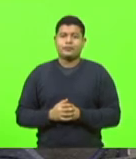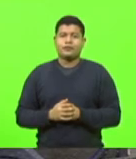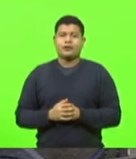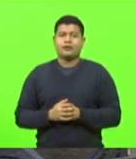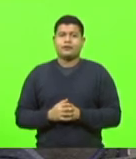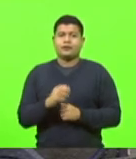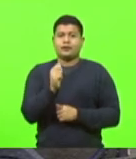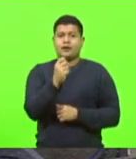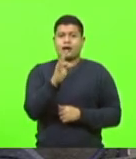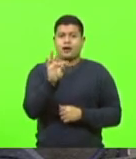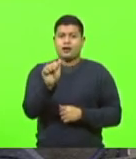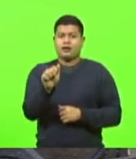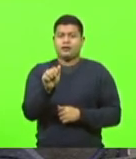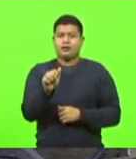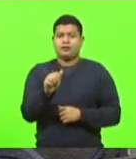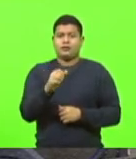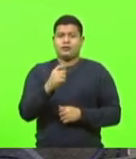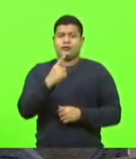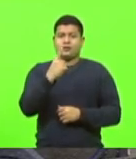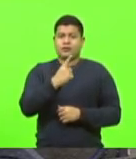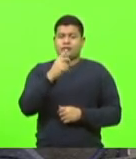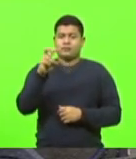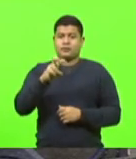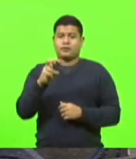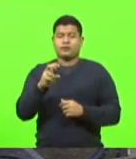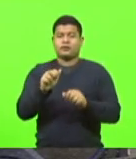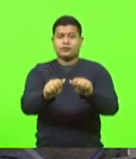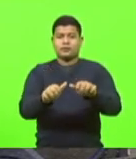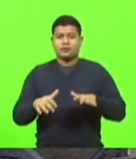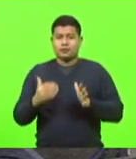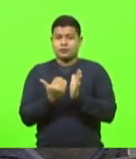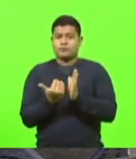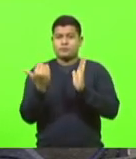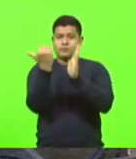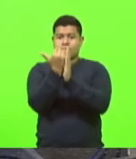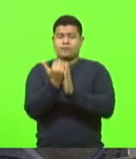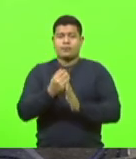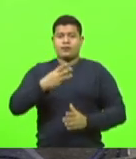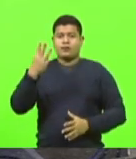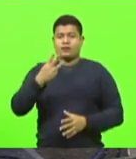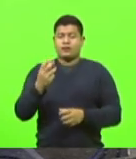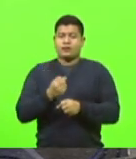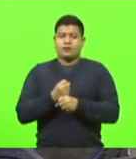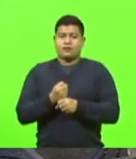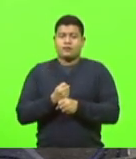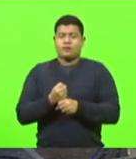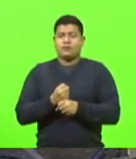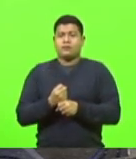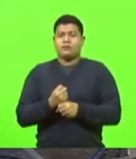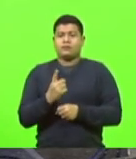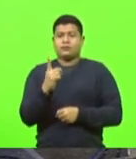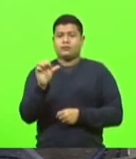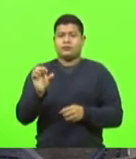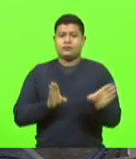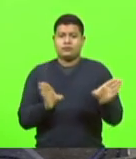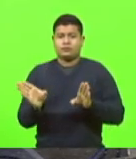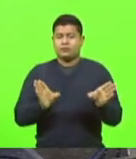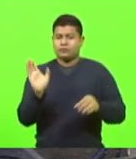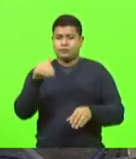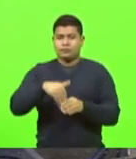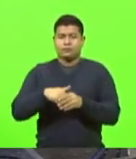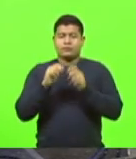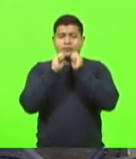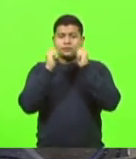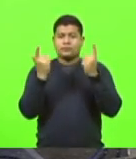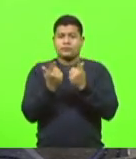Ata da 15ª sessão extraordinária da 3ª sessão legislativa da 19ª legislatura